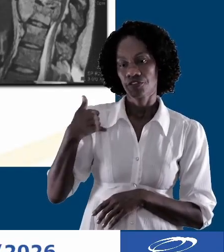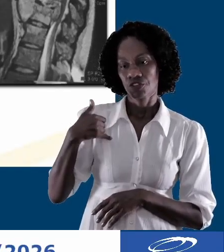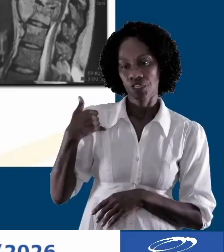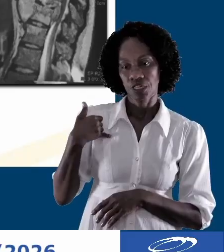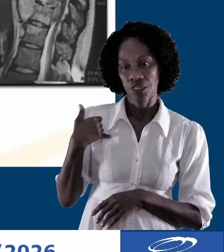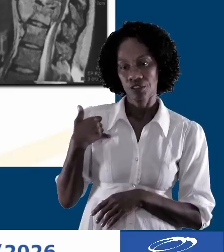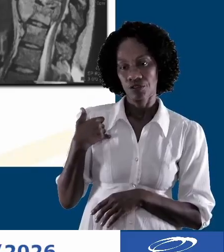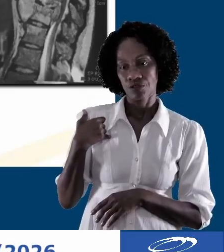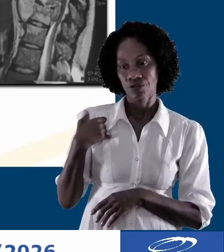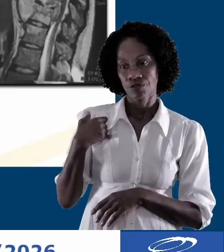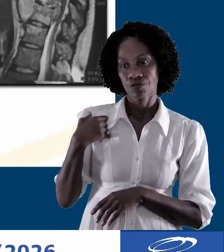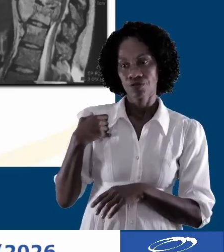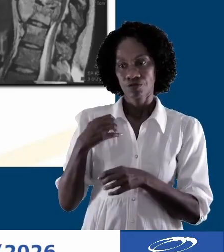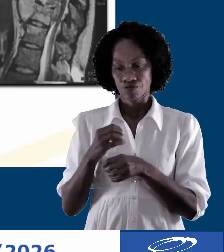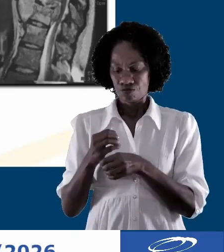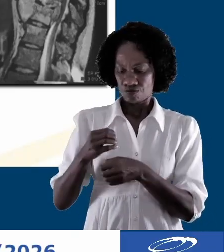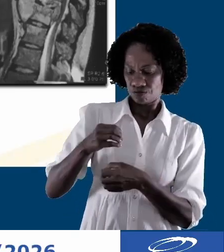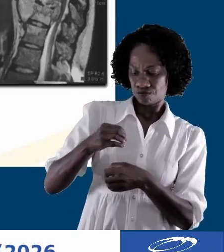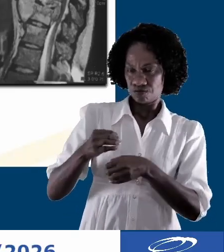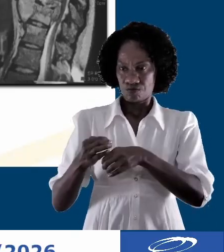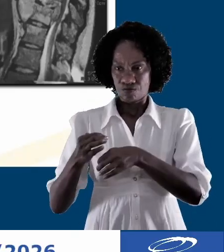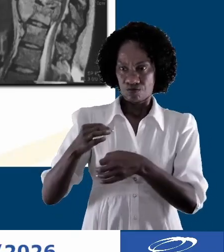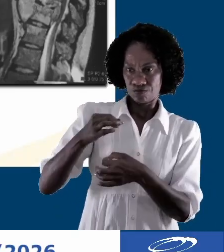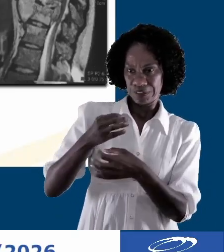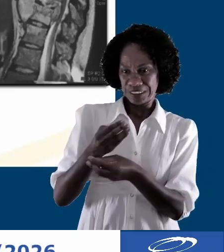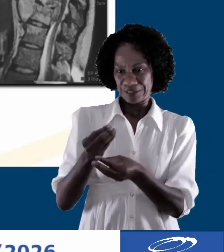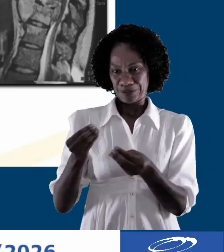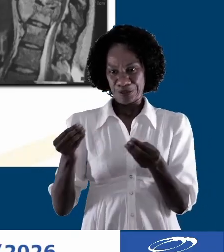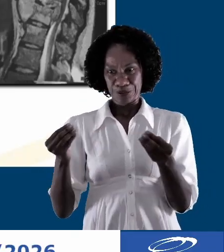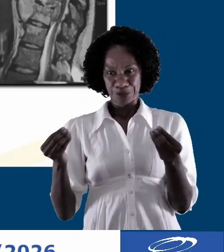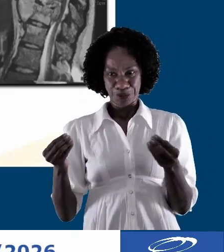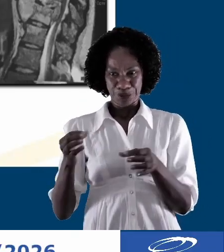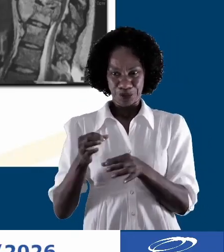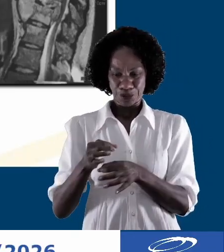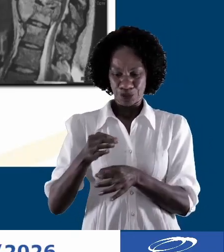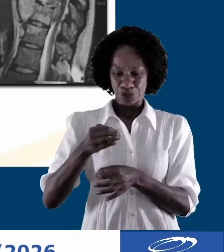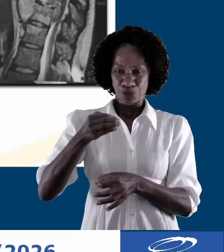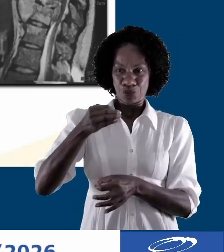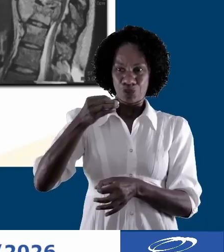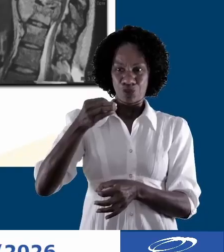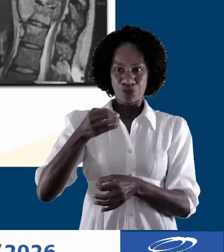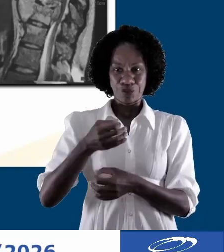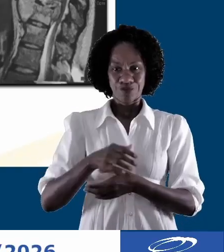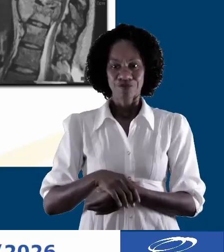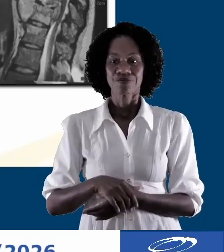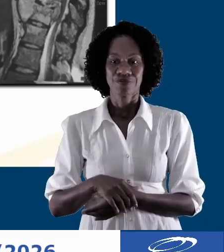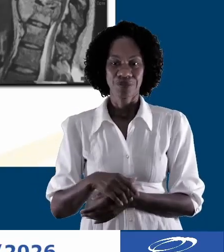vertebrais acometidos. A gente observa destruição de mais de 5 corpos vertebrais e com abscesso